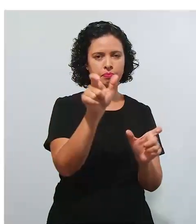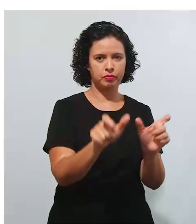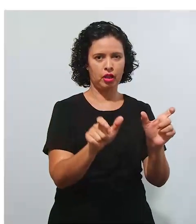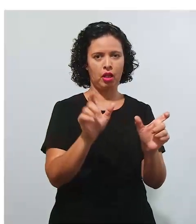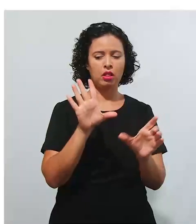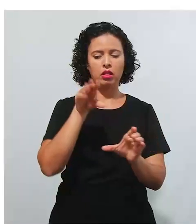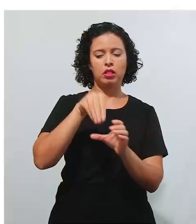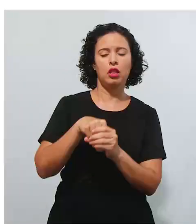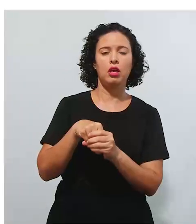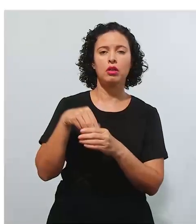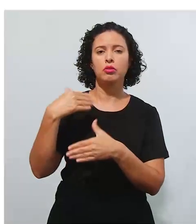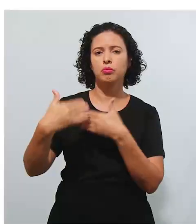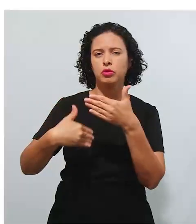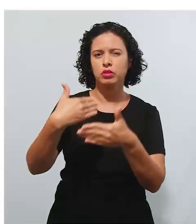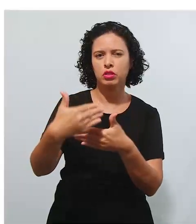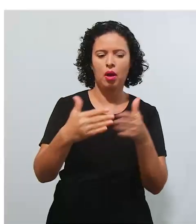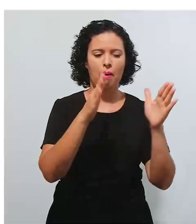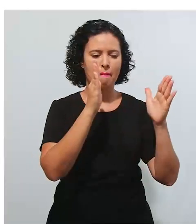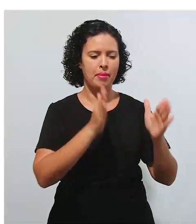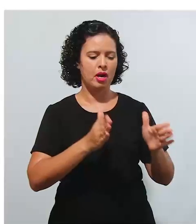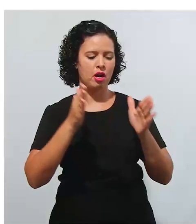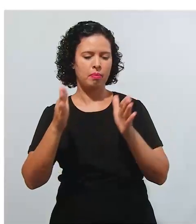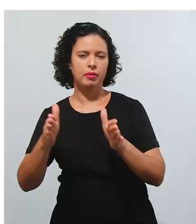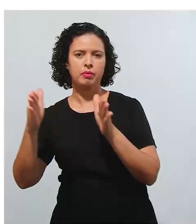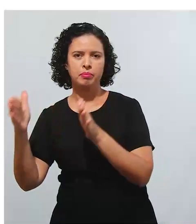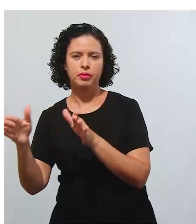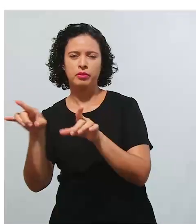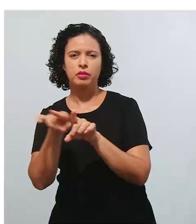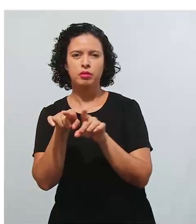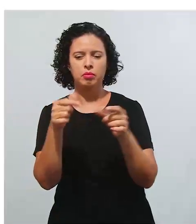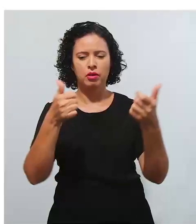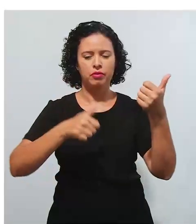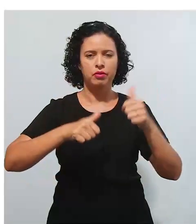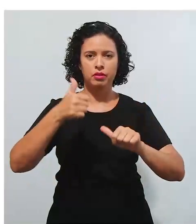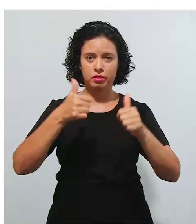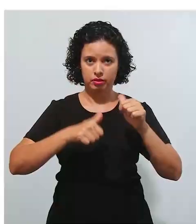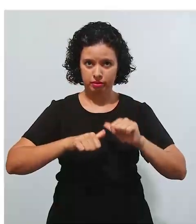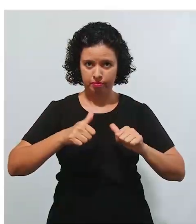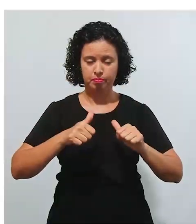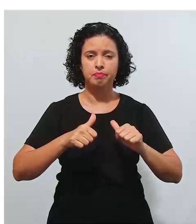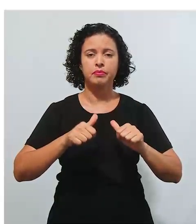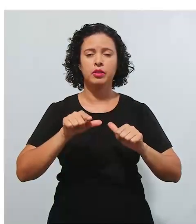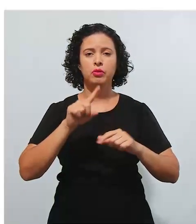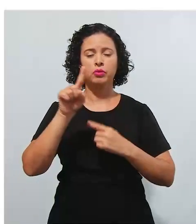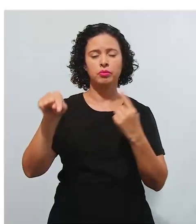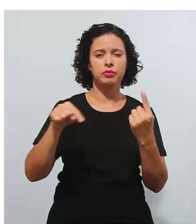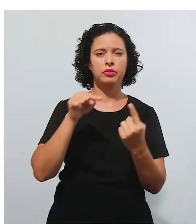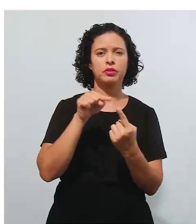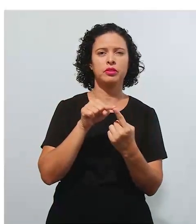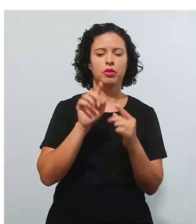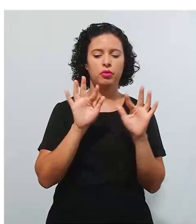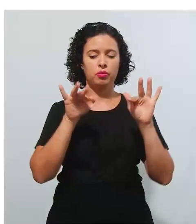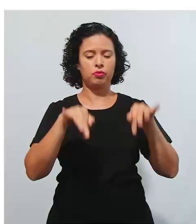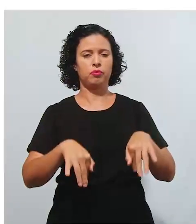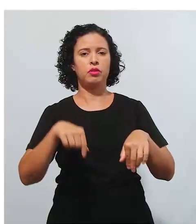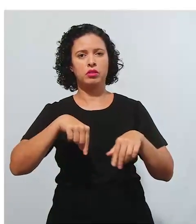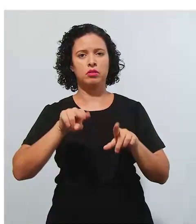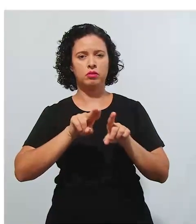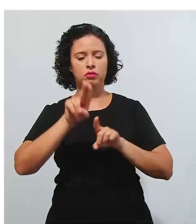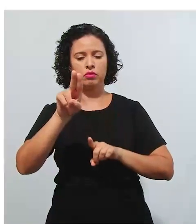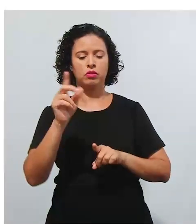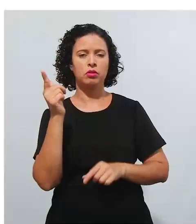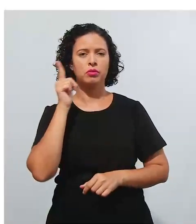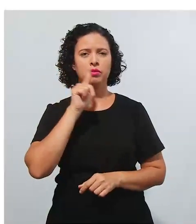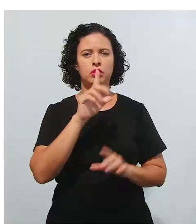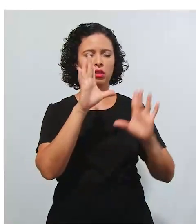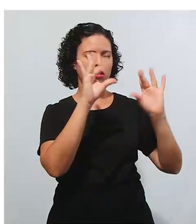no processo, suas fases e formas de avaliação. O objetivo é que, no final dessa unidade, você